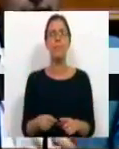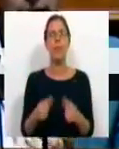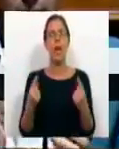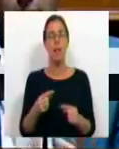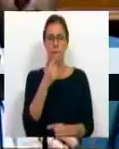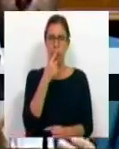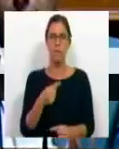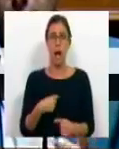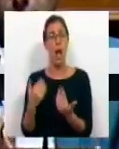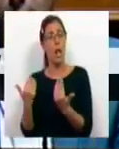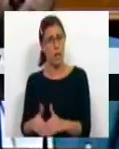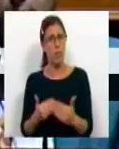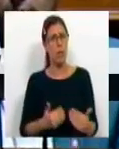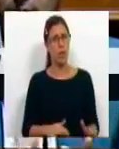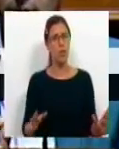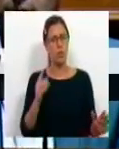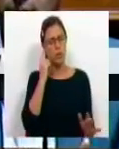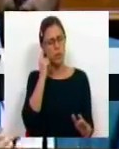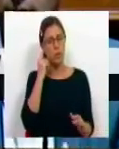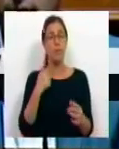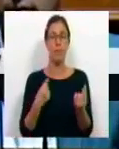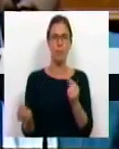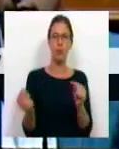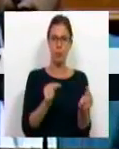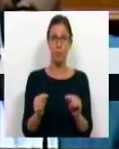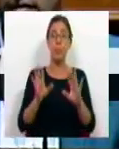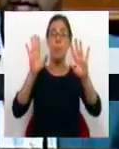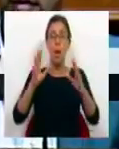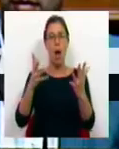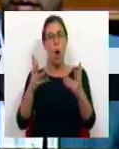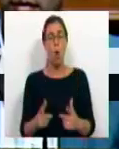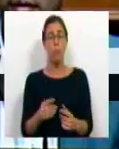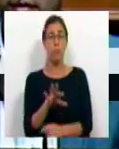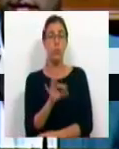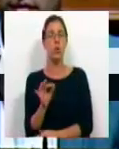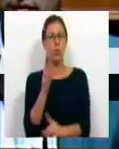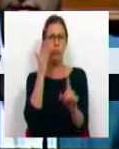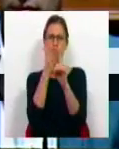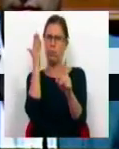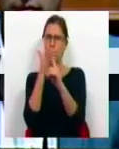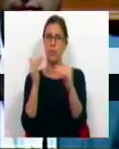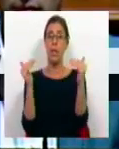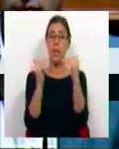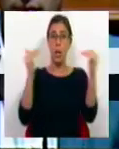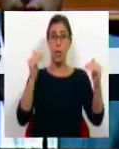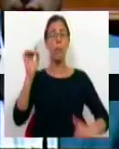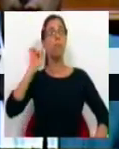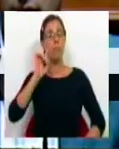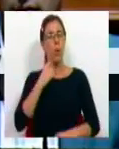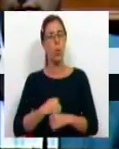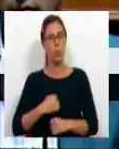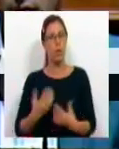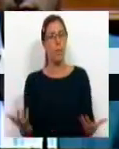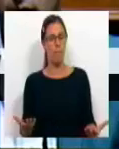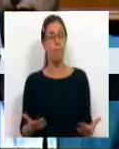tem falhas e limitações e iremos debatê-las, mas é um orçamento que faz escolhas muito concretas pela equidade e pela valorização do